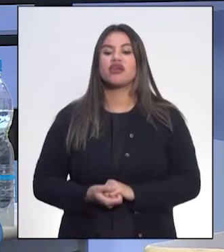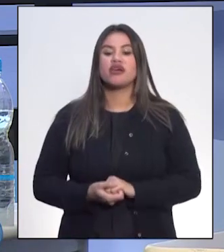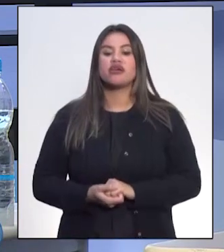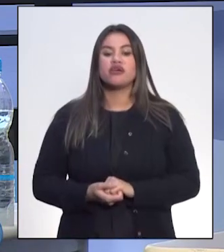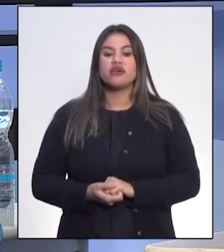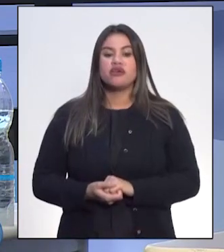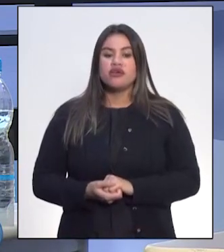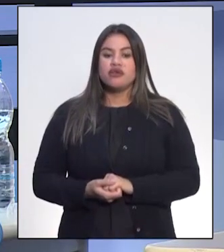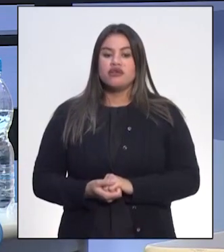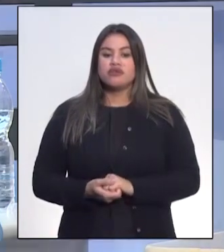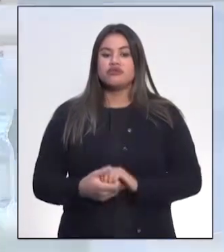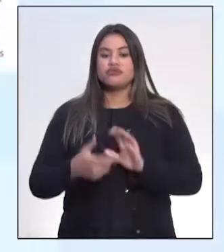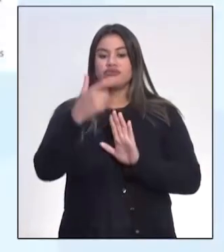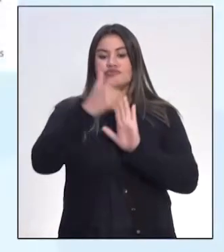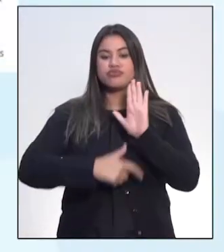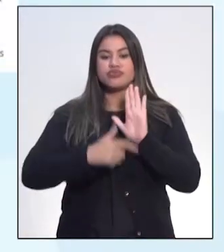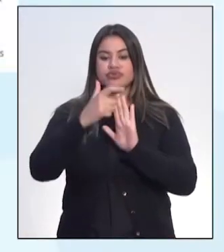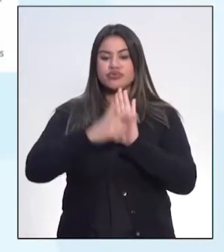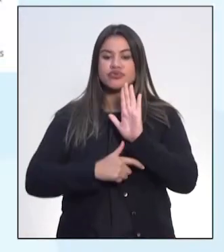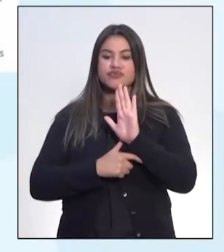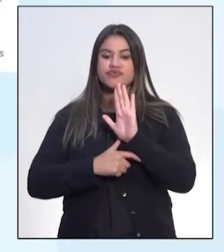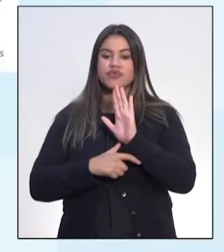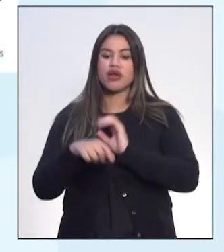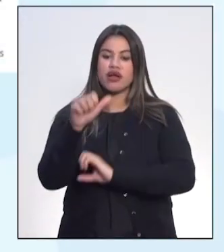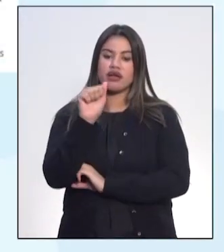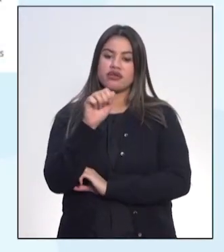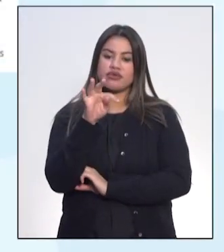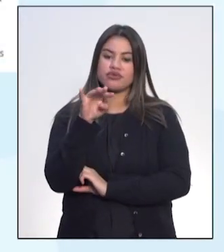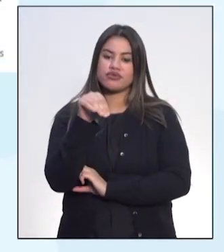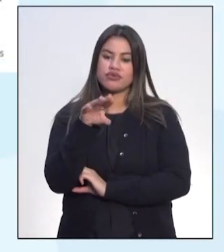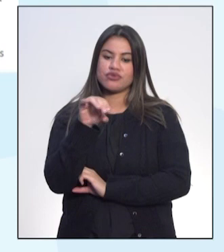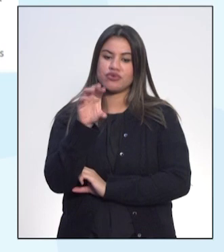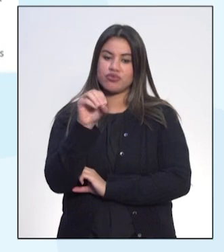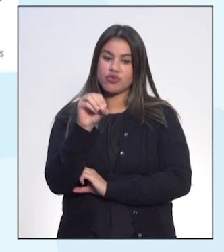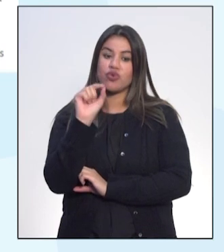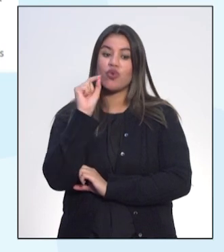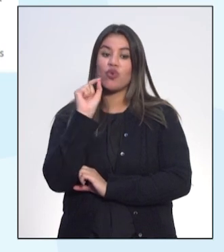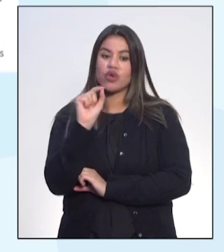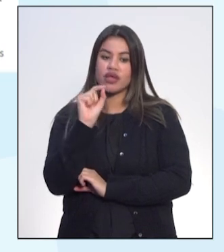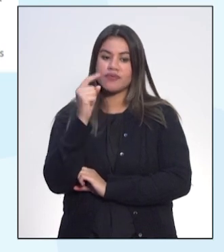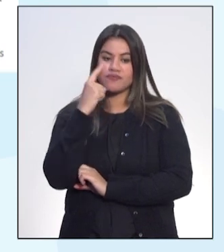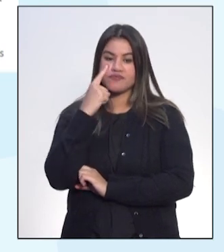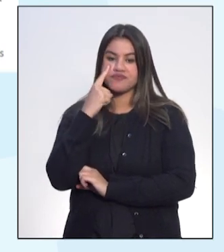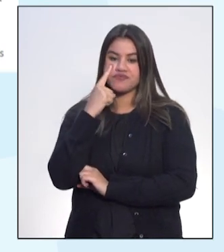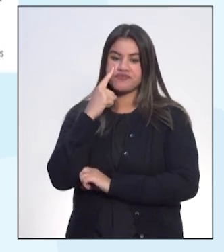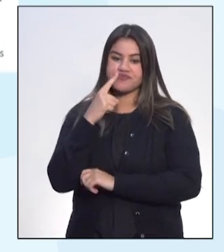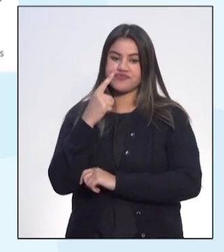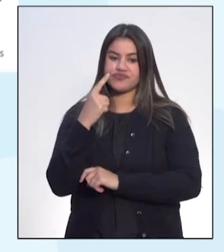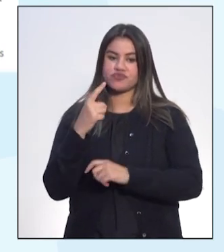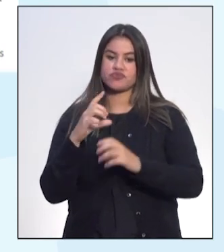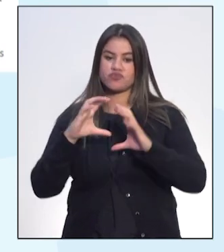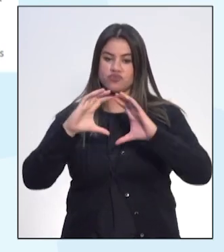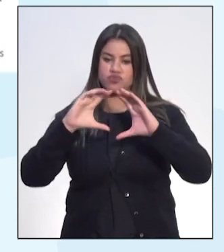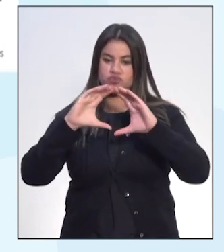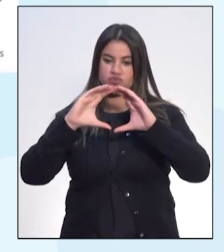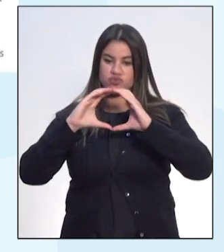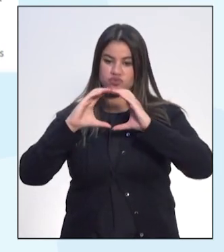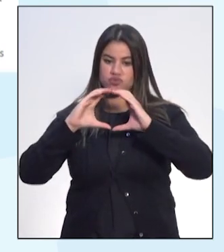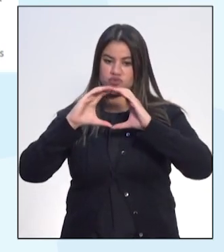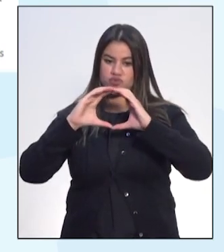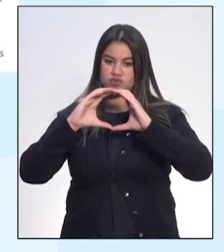nós vimos o quê? Os modelos atômicos, né? Nós começamos com o modelo de Dalton, né? Que ele falou que a esfera era